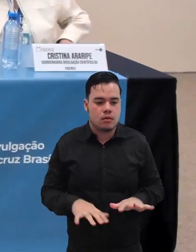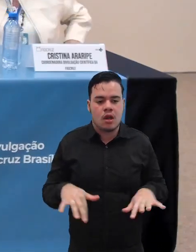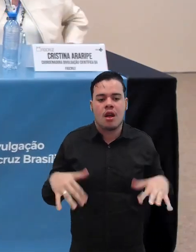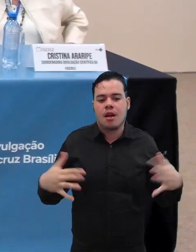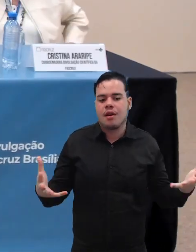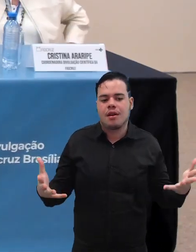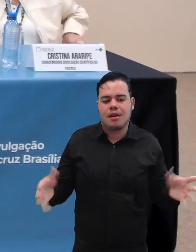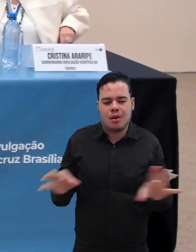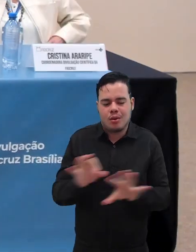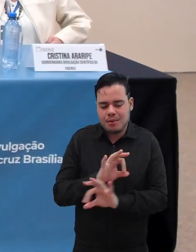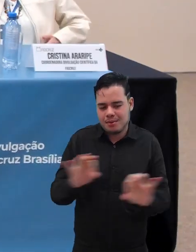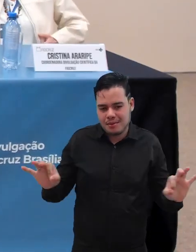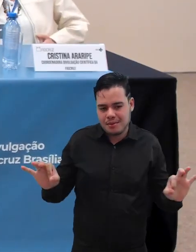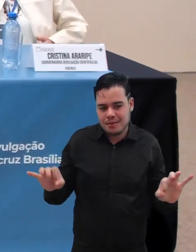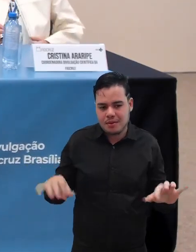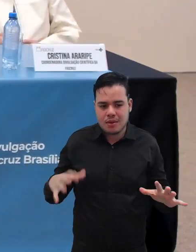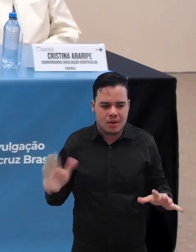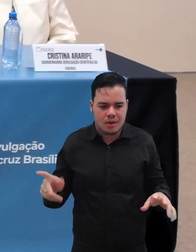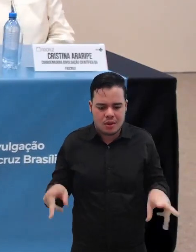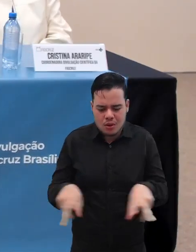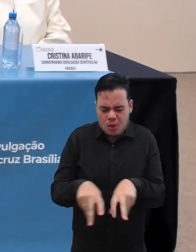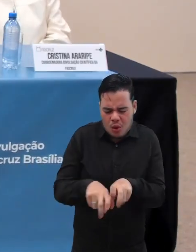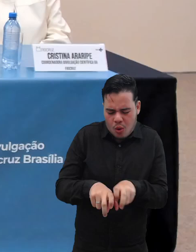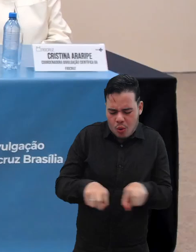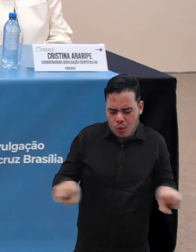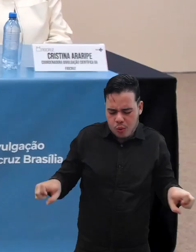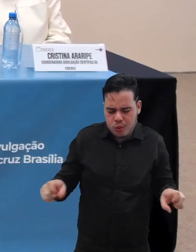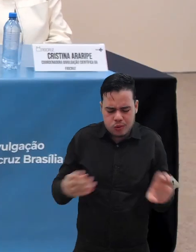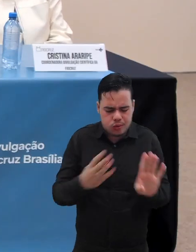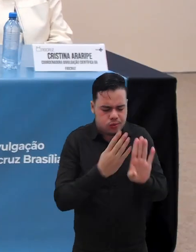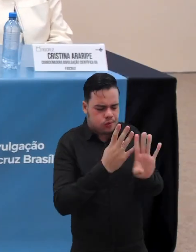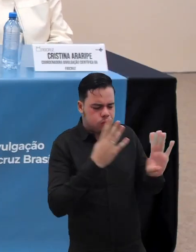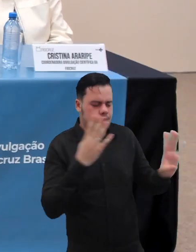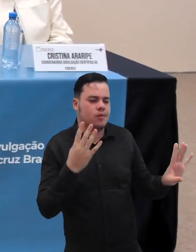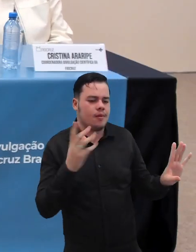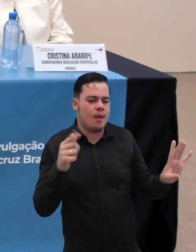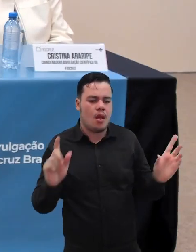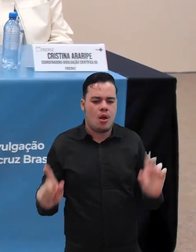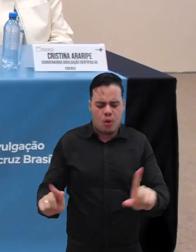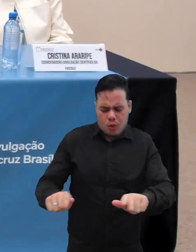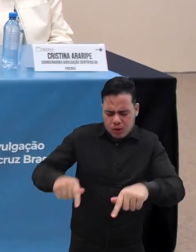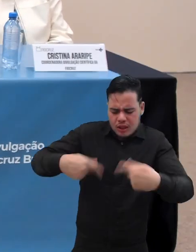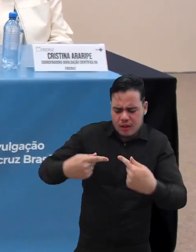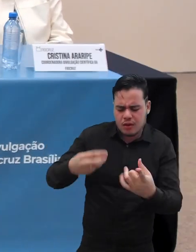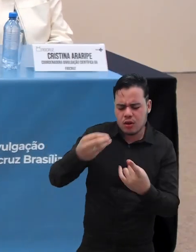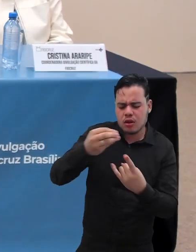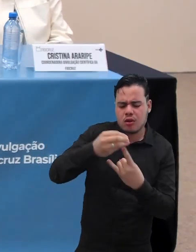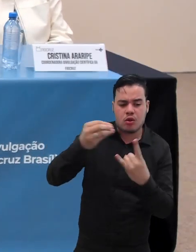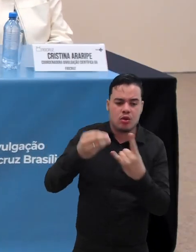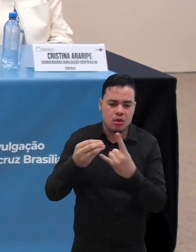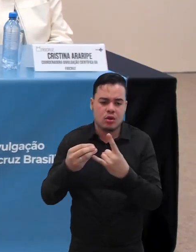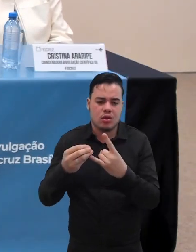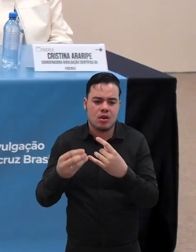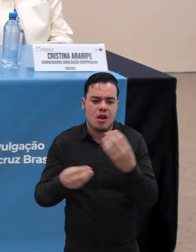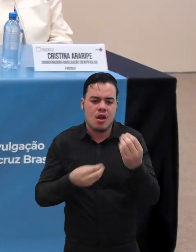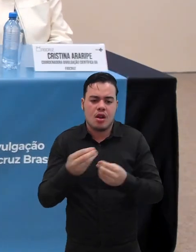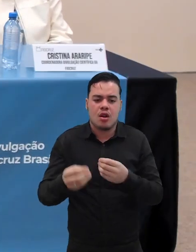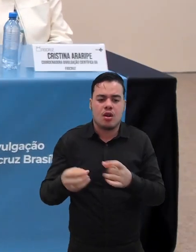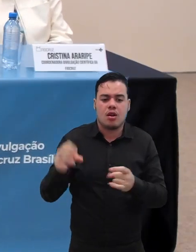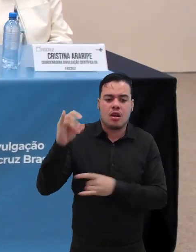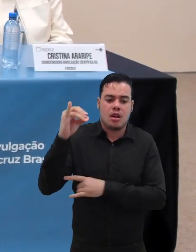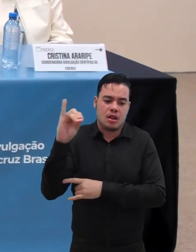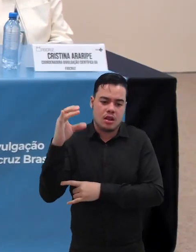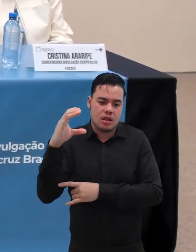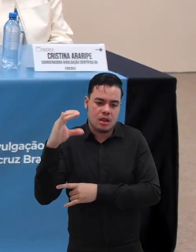Então, pronto. Então, já estamos aqui alinhados, mas é o desafio da Fiocruz de fazer com que a ciência realmente ocupe a esplanada